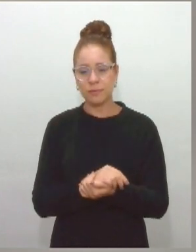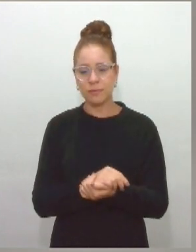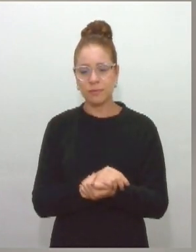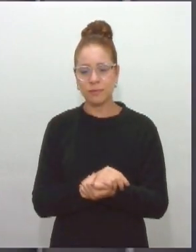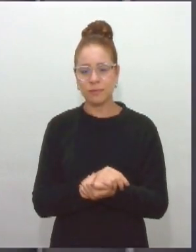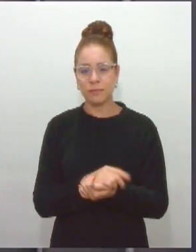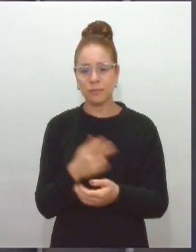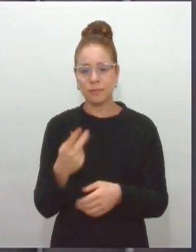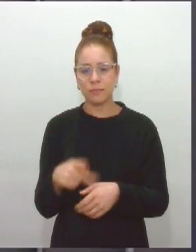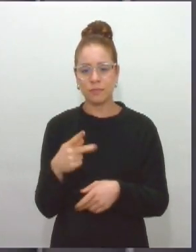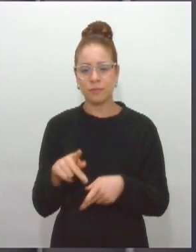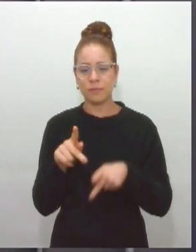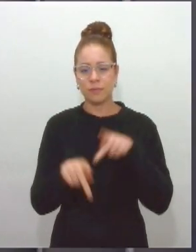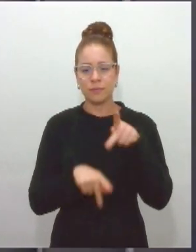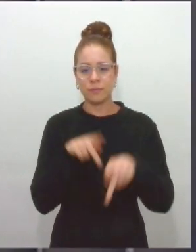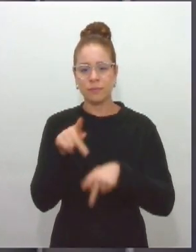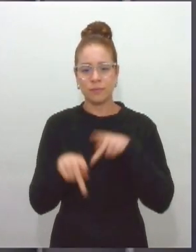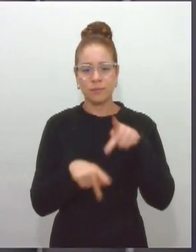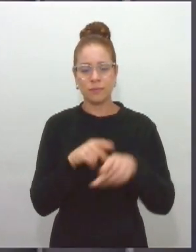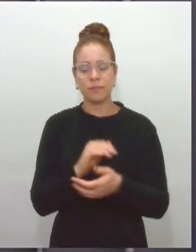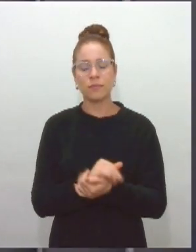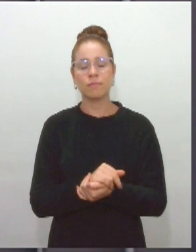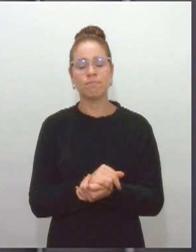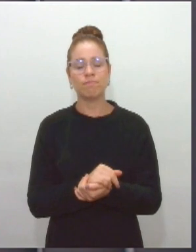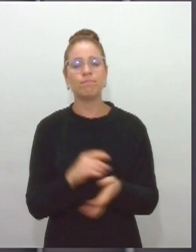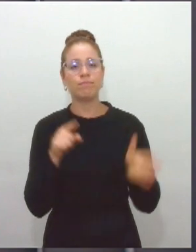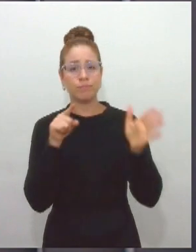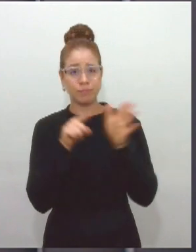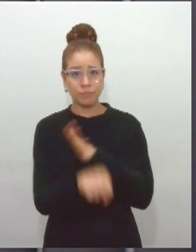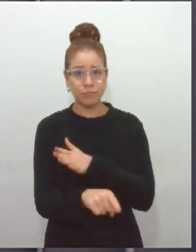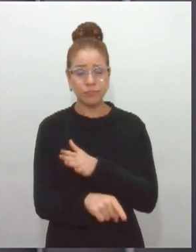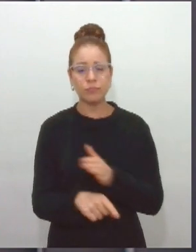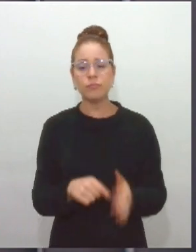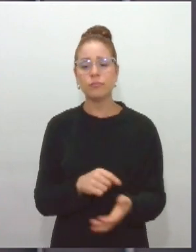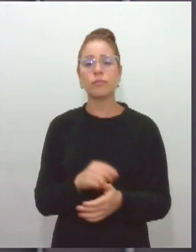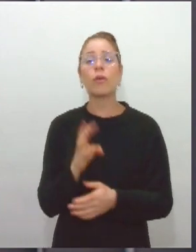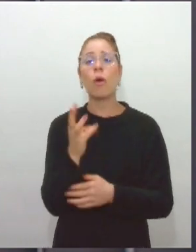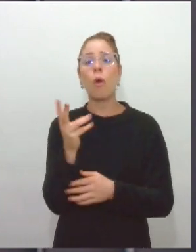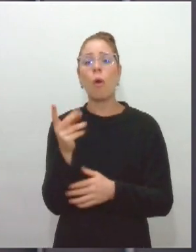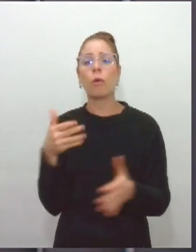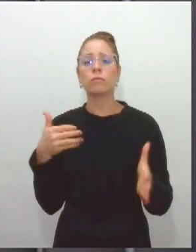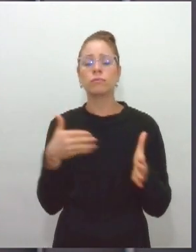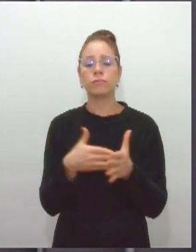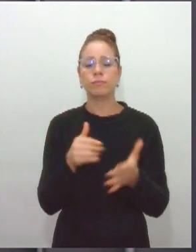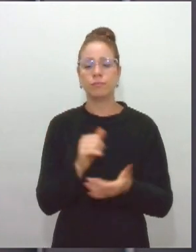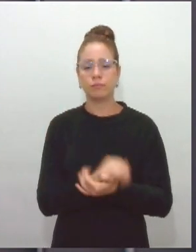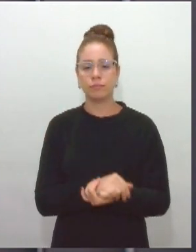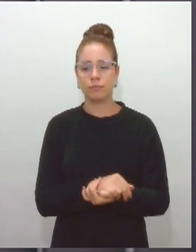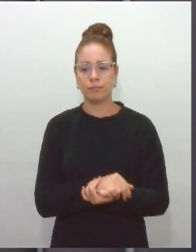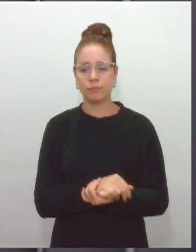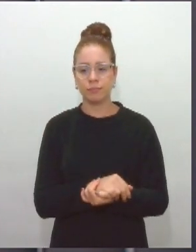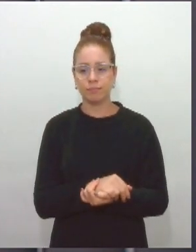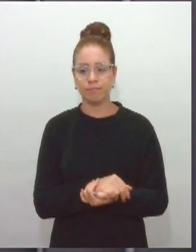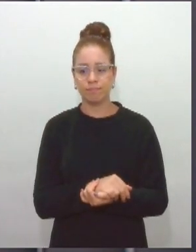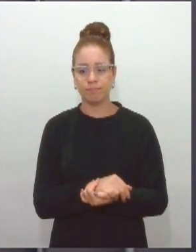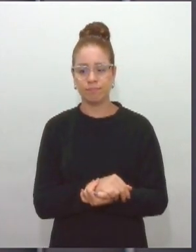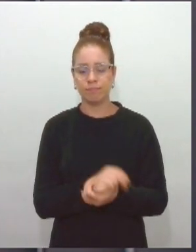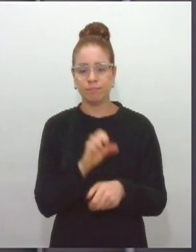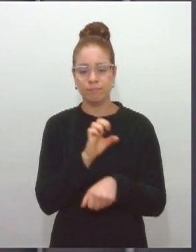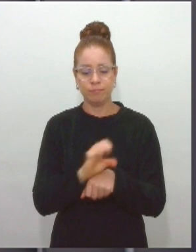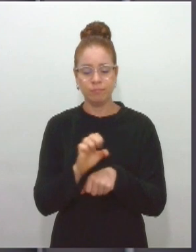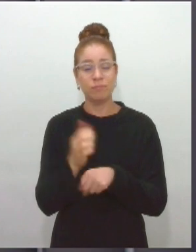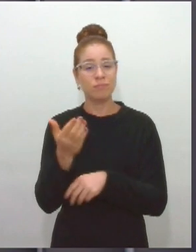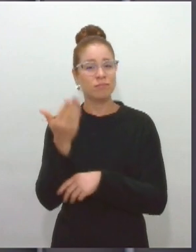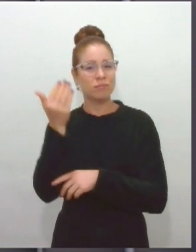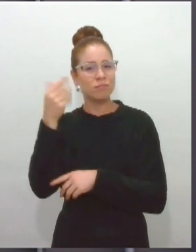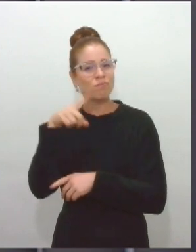Sergipe. Doutor Carlos, quais as limitações que o Estado encontrava para a realização de